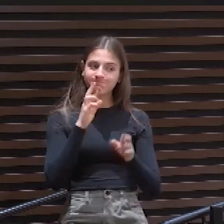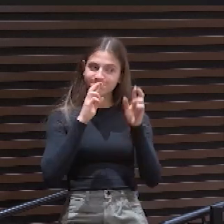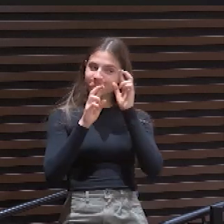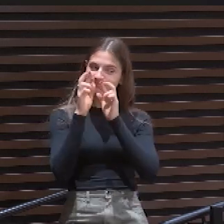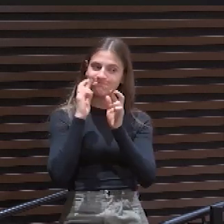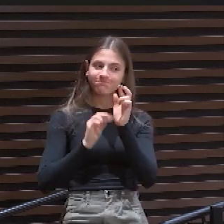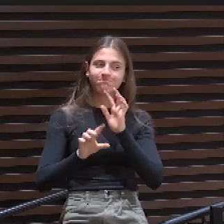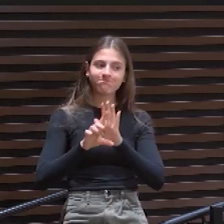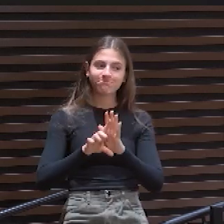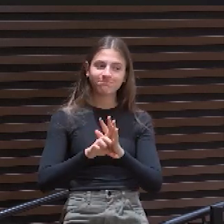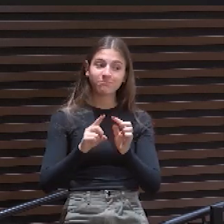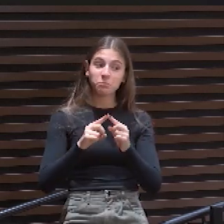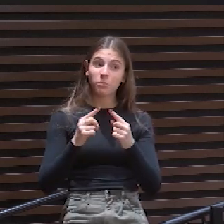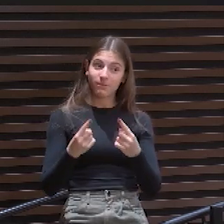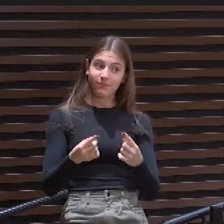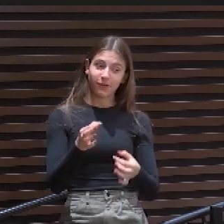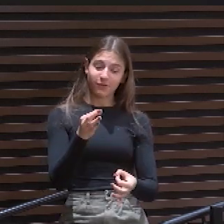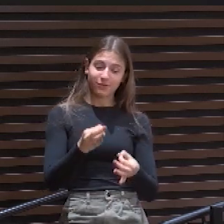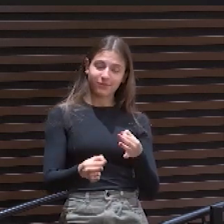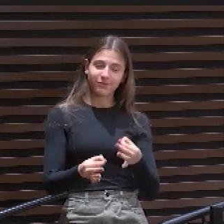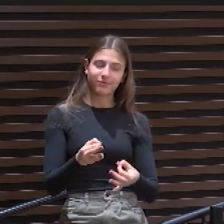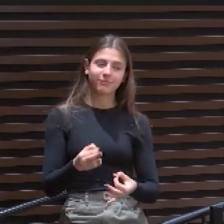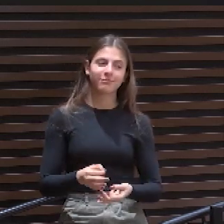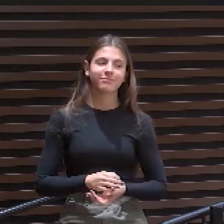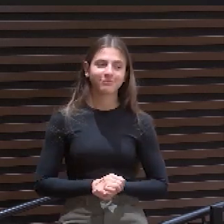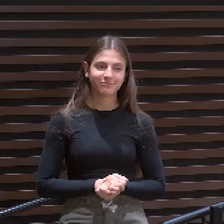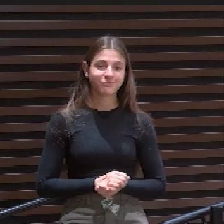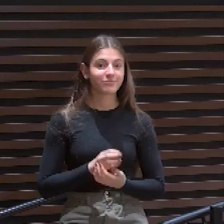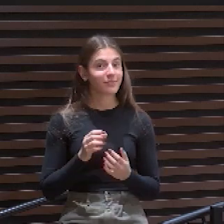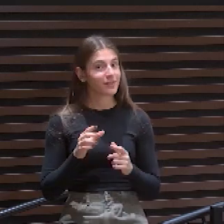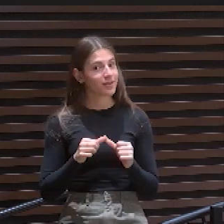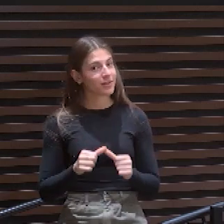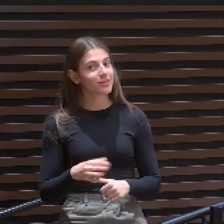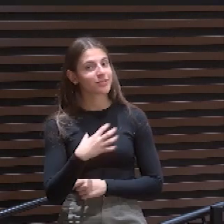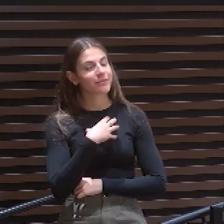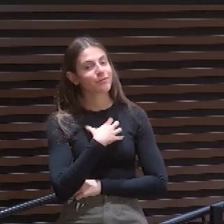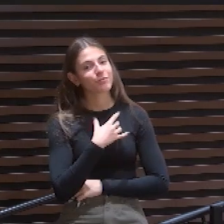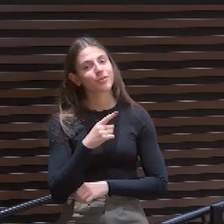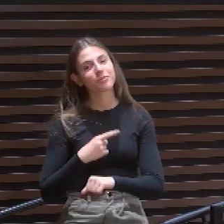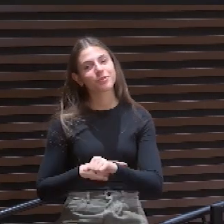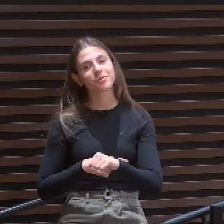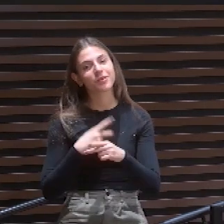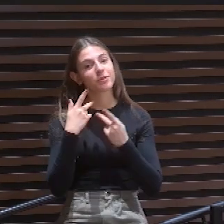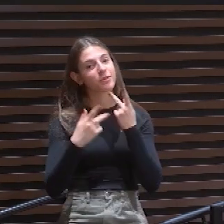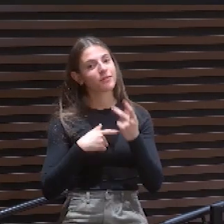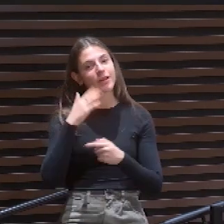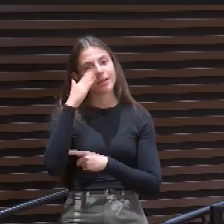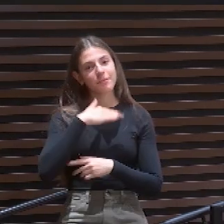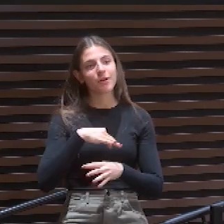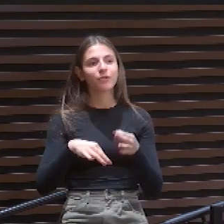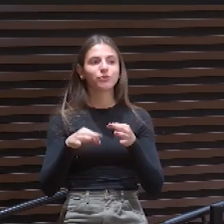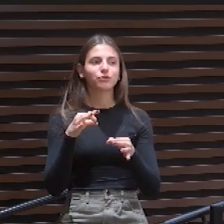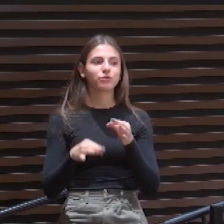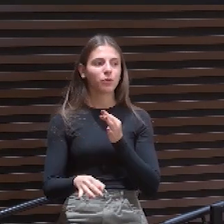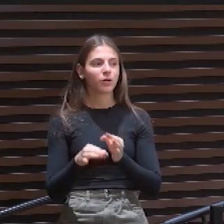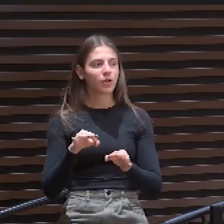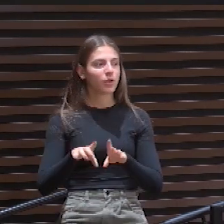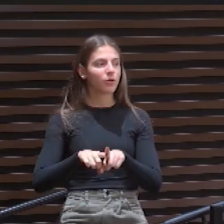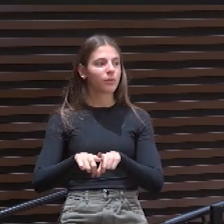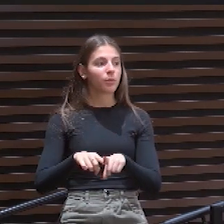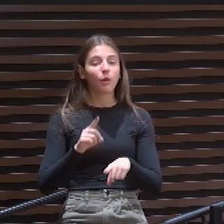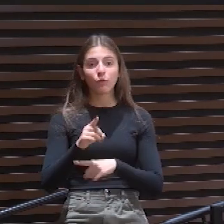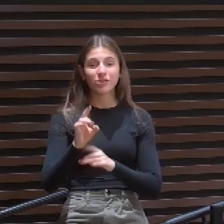lei, mas juiz. Dessa forma, ao falar mal e julgar o irmão, deixa-se de cumprir